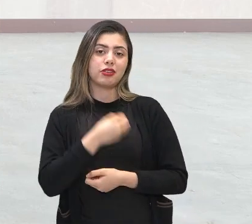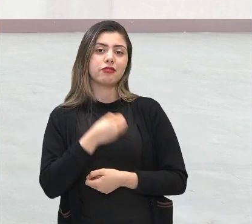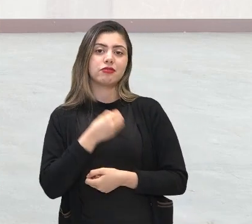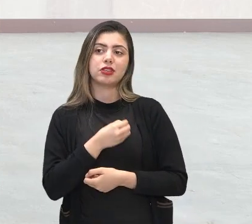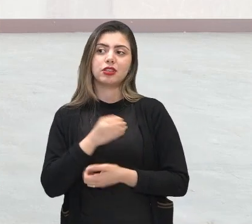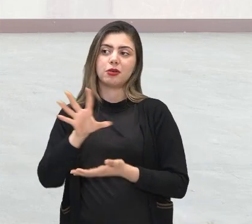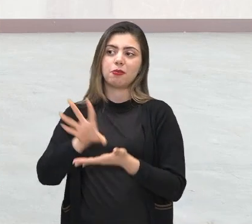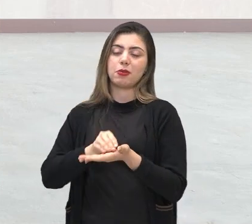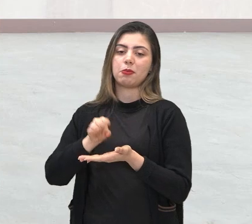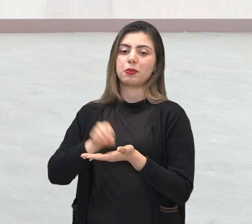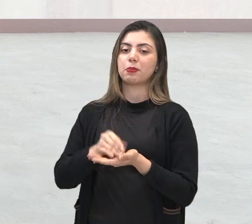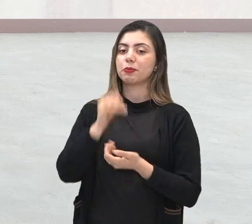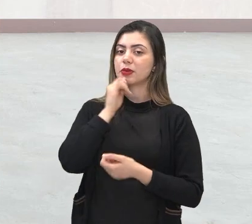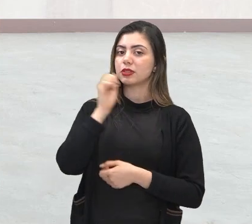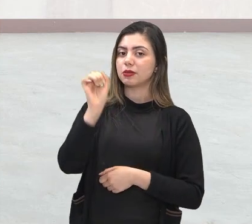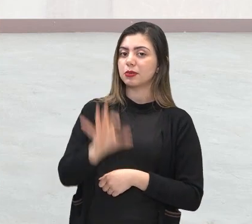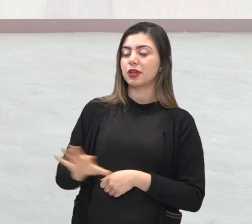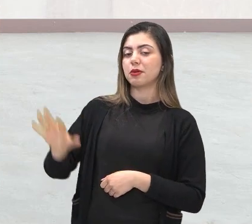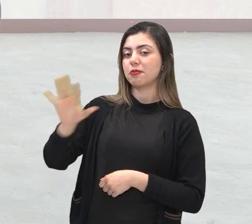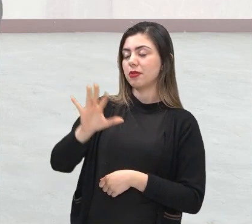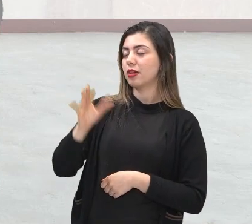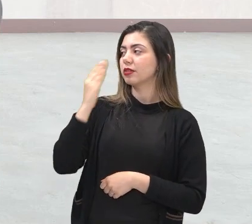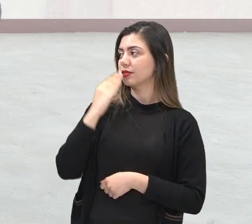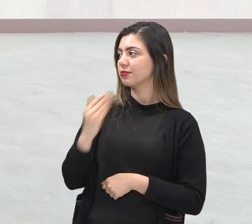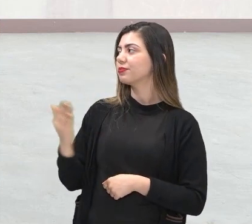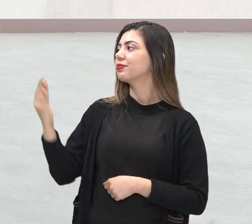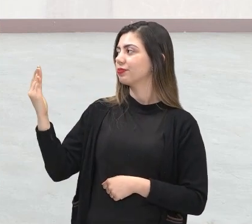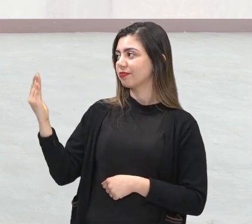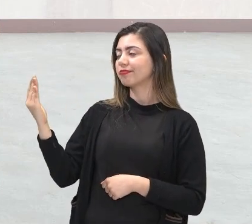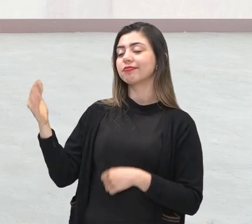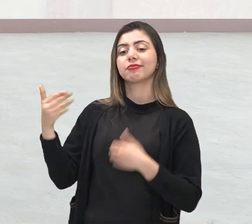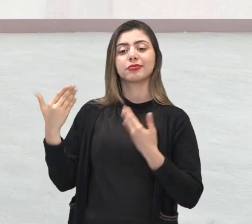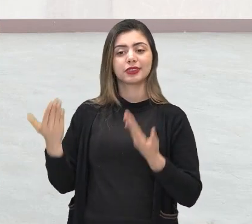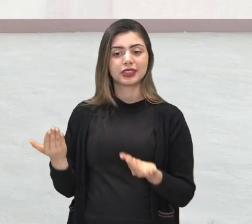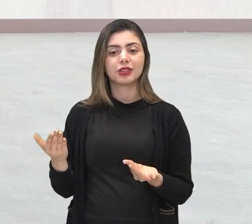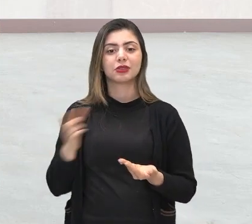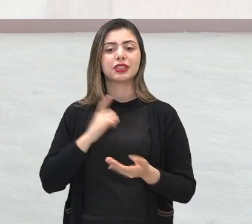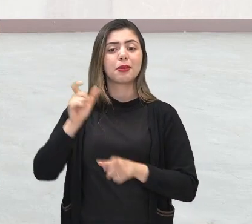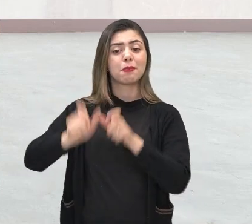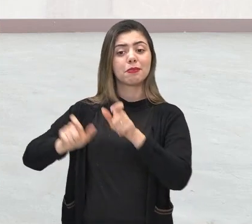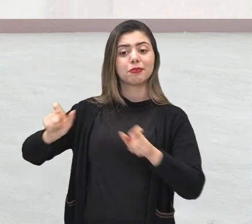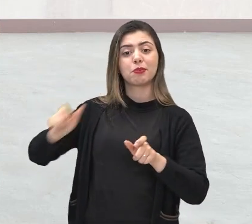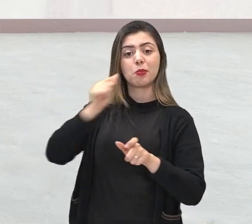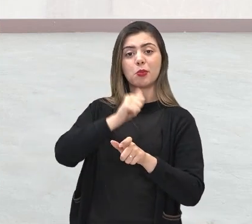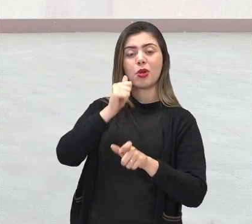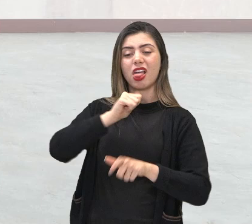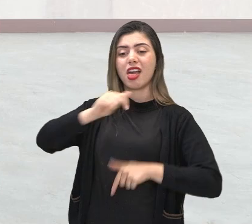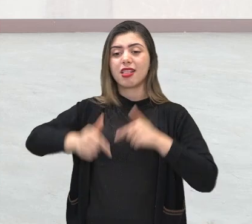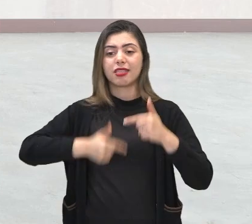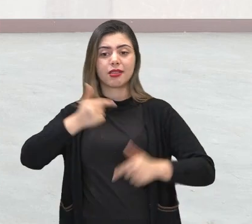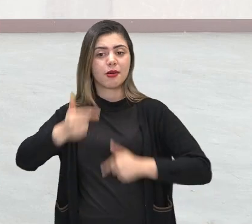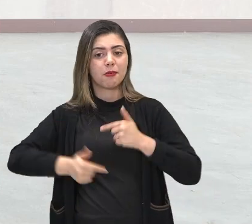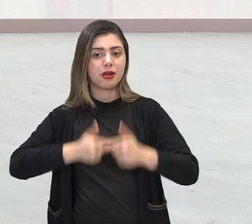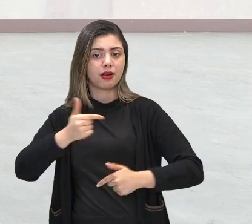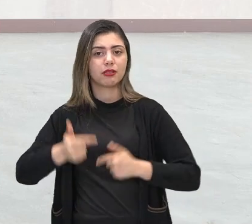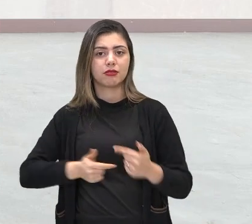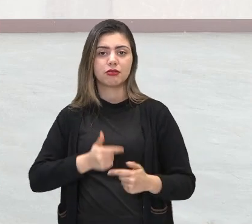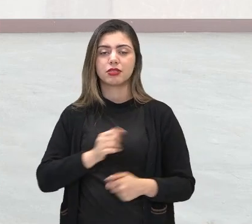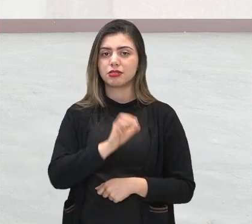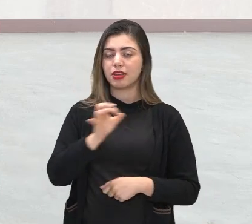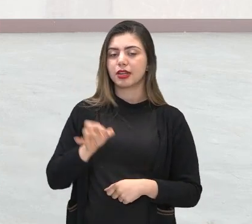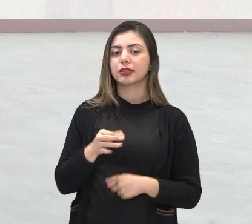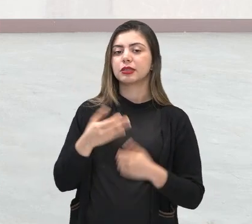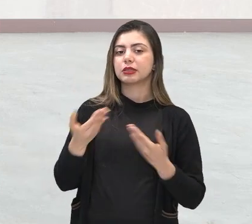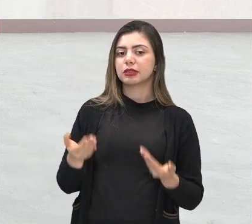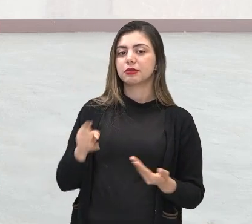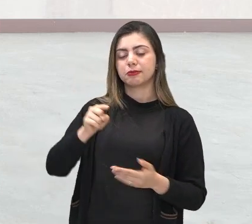só aqui a gente tem uma imagem de uma obra realista que são trabalhadoras mulheres que estão ali no seu momento de